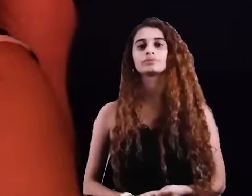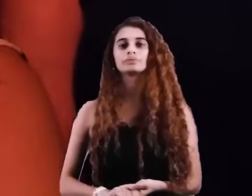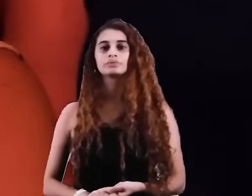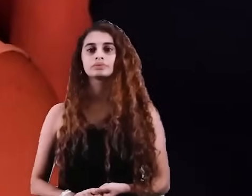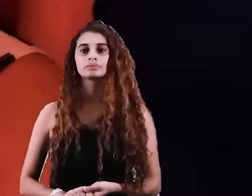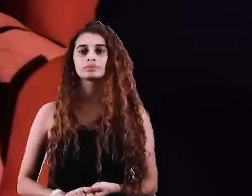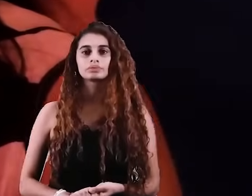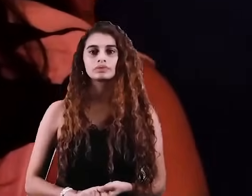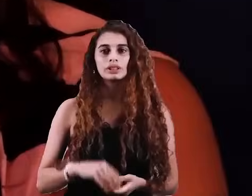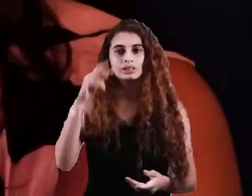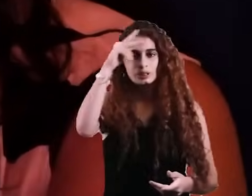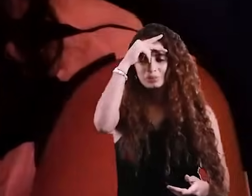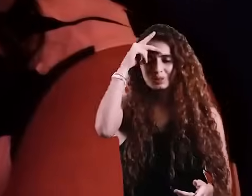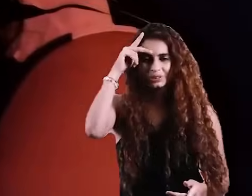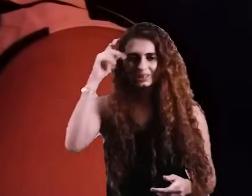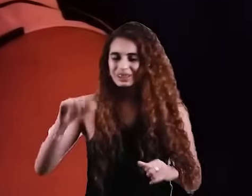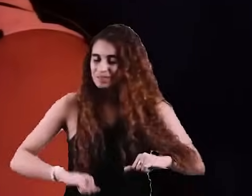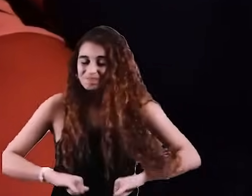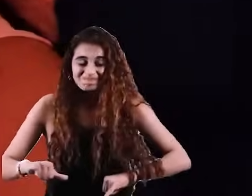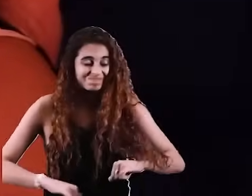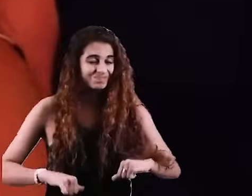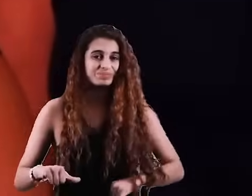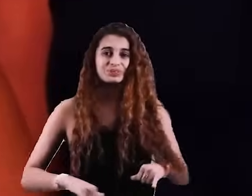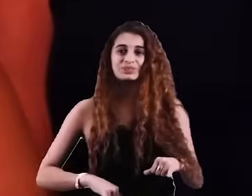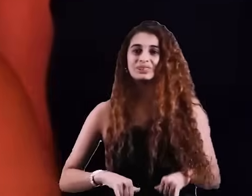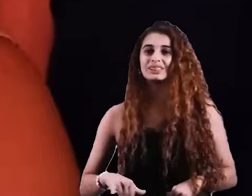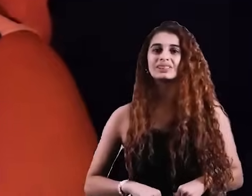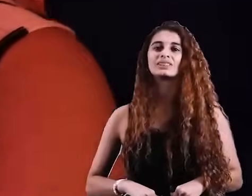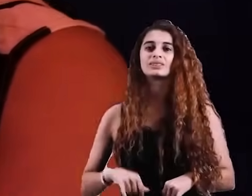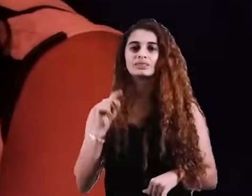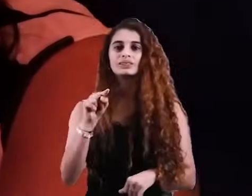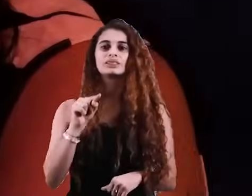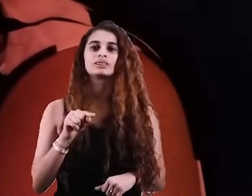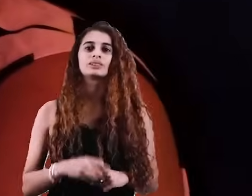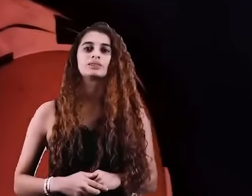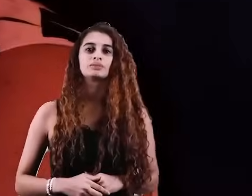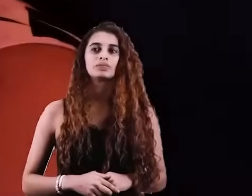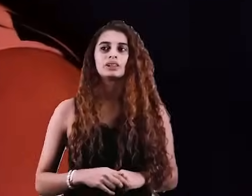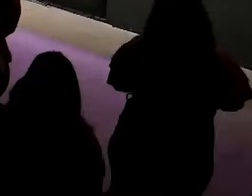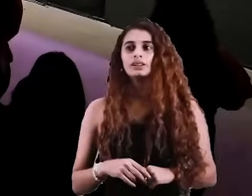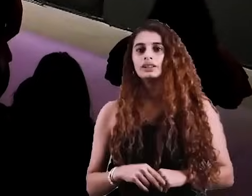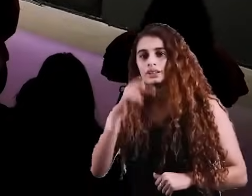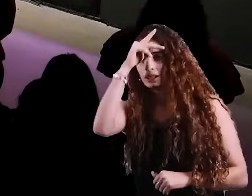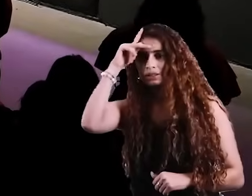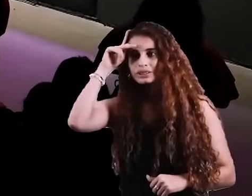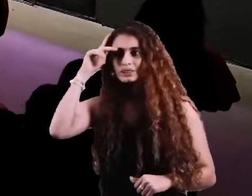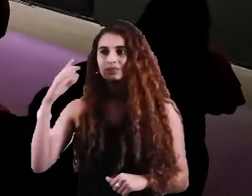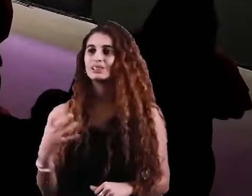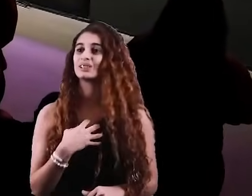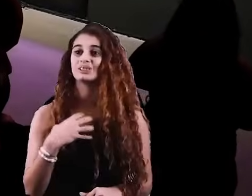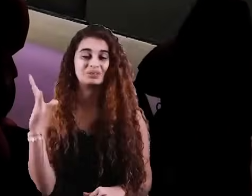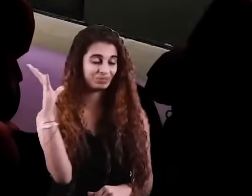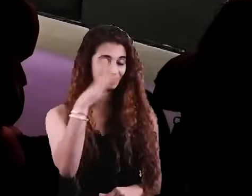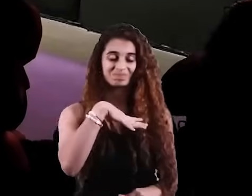está machucando você, ferindo você, se levantando contra você, se alguém te fez mal sem você